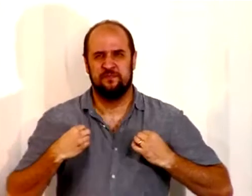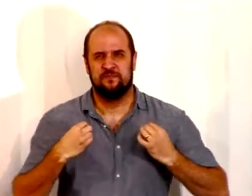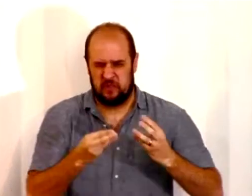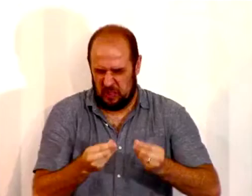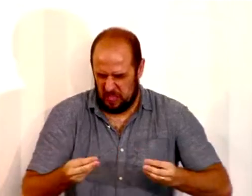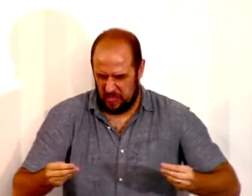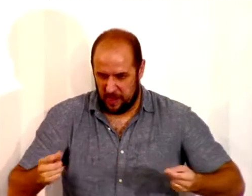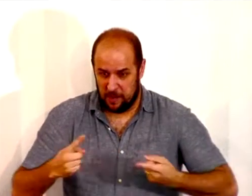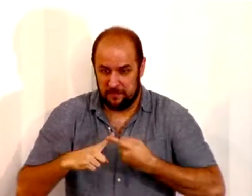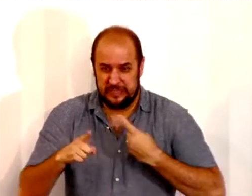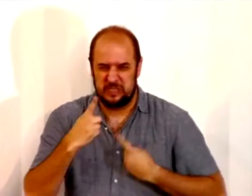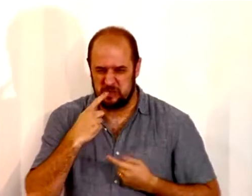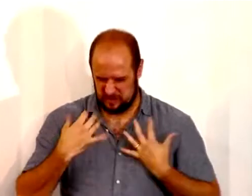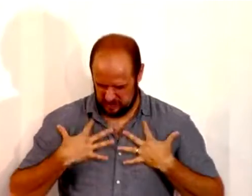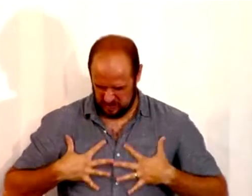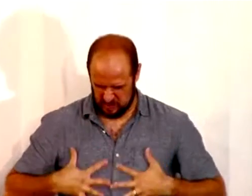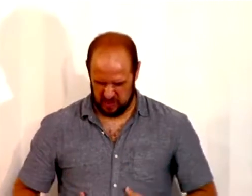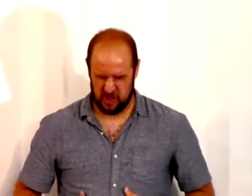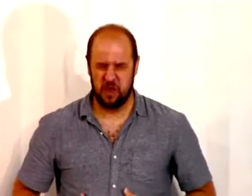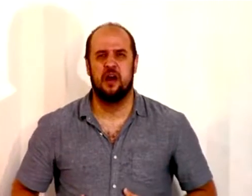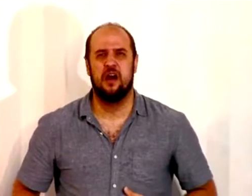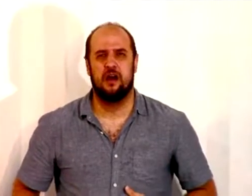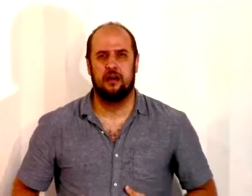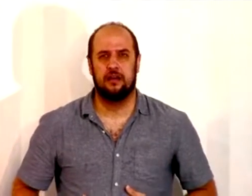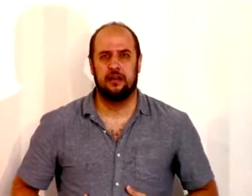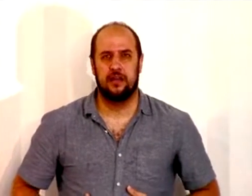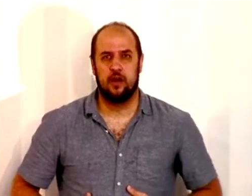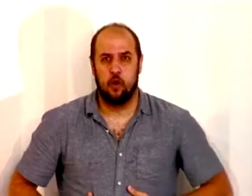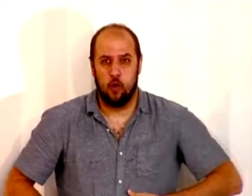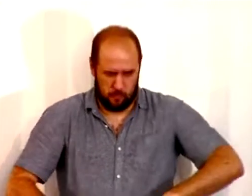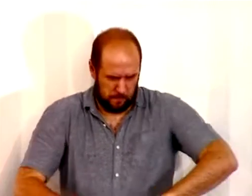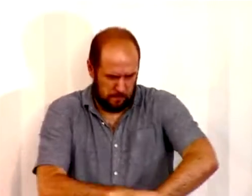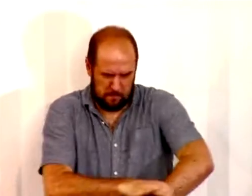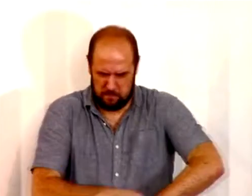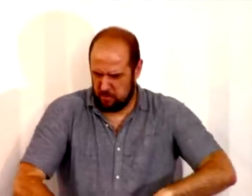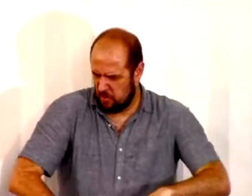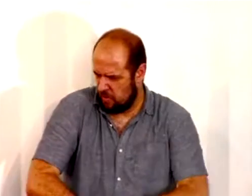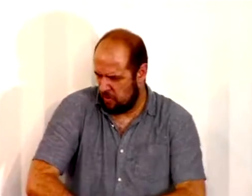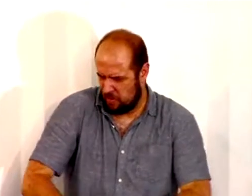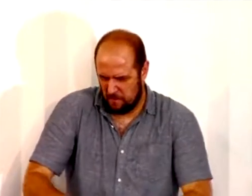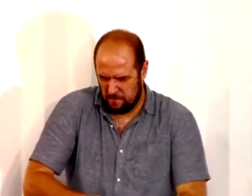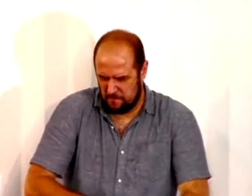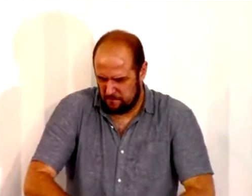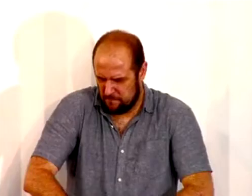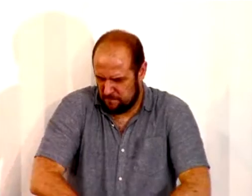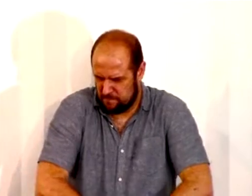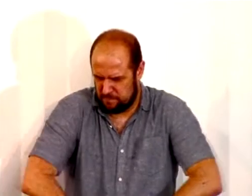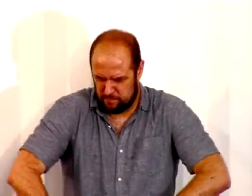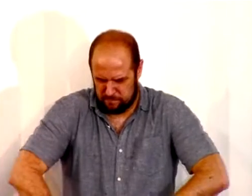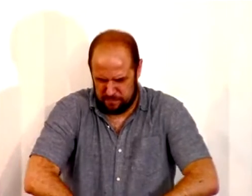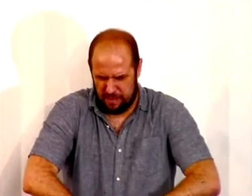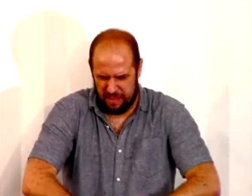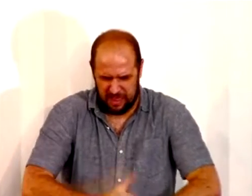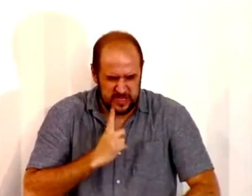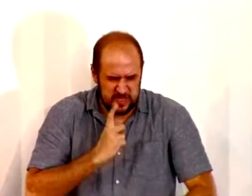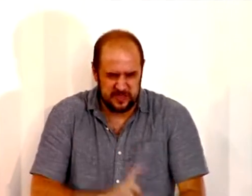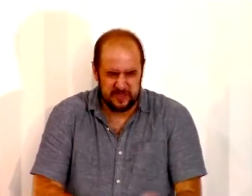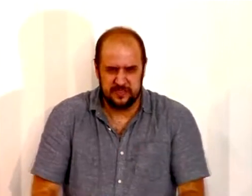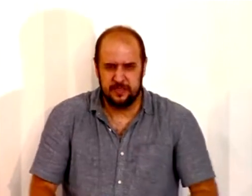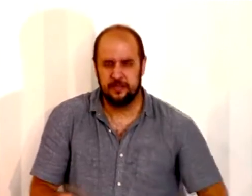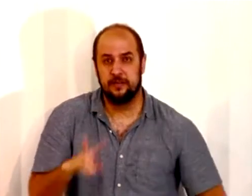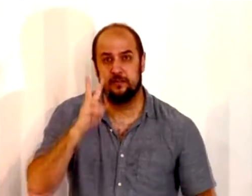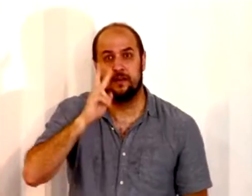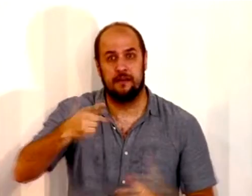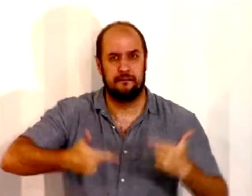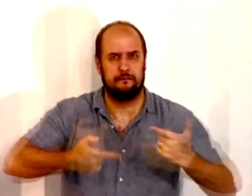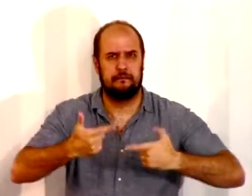com sangue nas suas próprias fardas, o seu coturno, o seu rosto, e você fala: meu Deus, como é que vai ser, né? Você pode estar lembrando aí de algum desses filmes